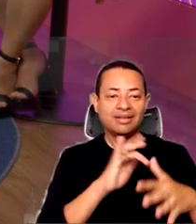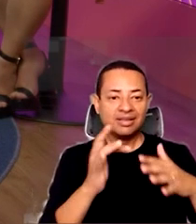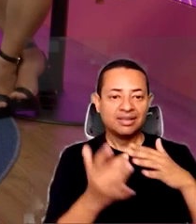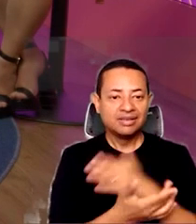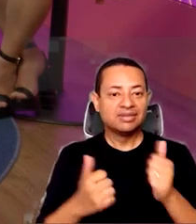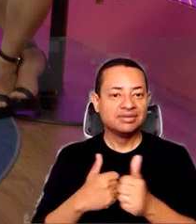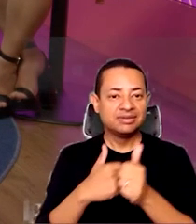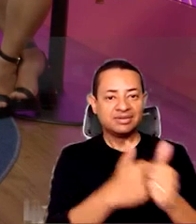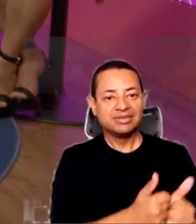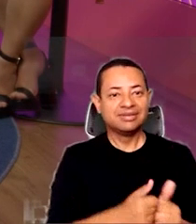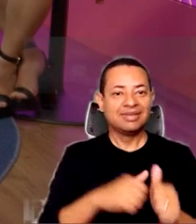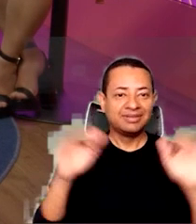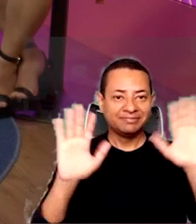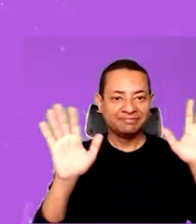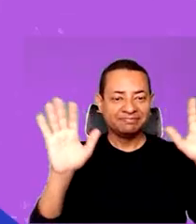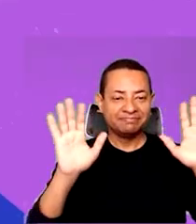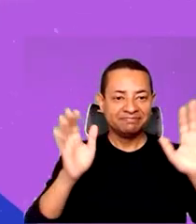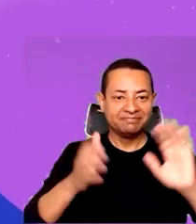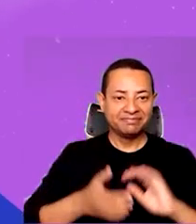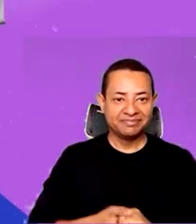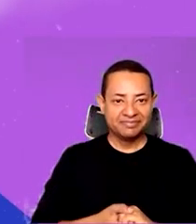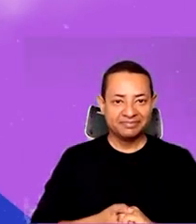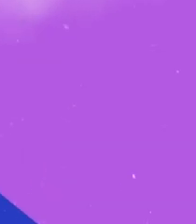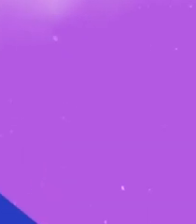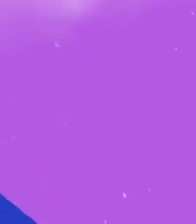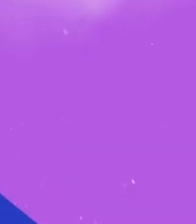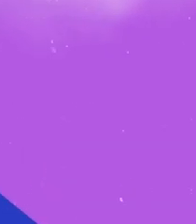gente até breve